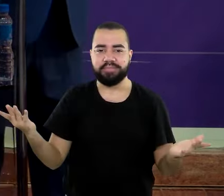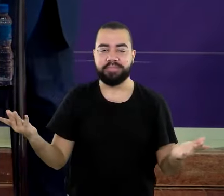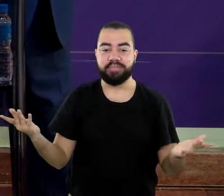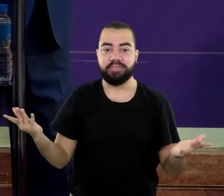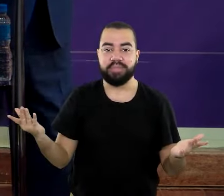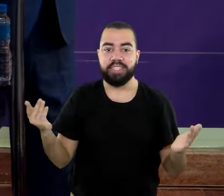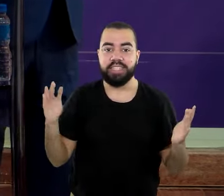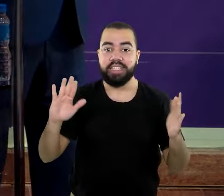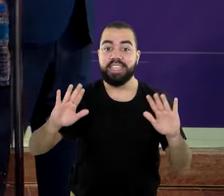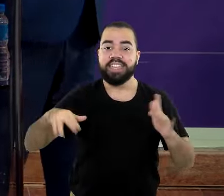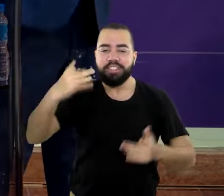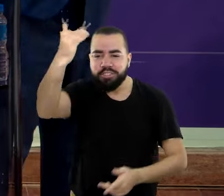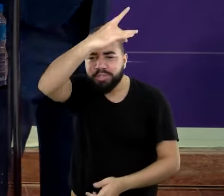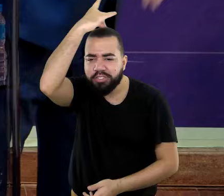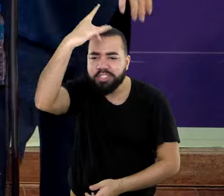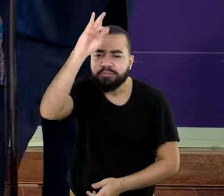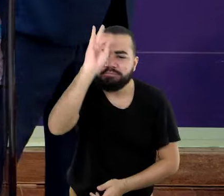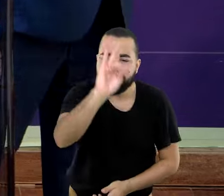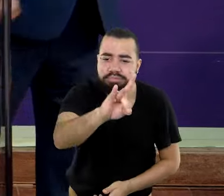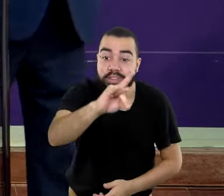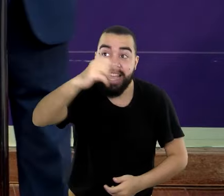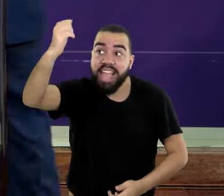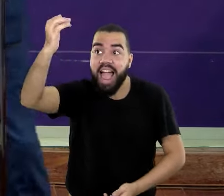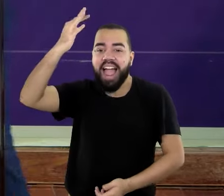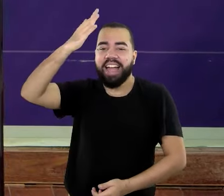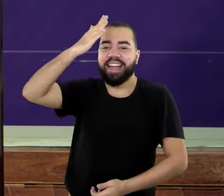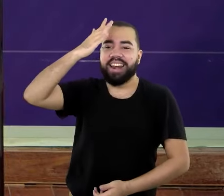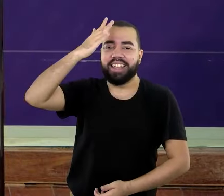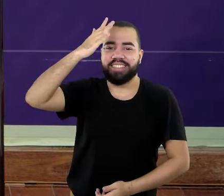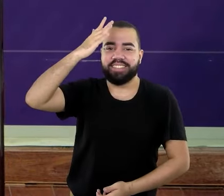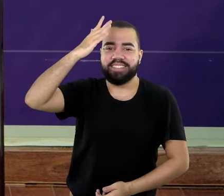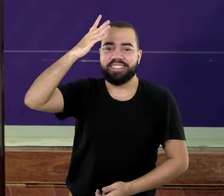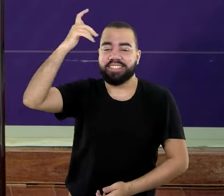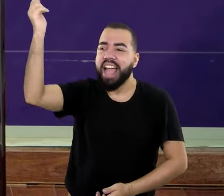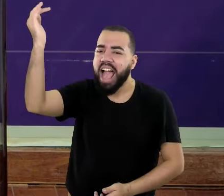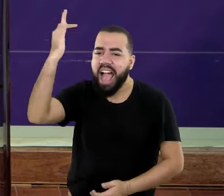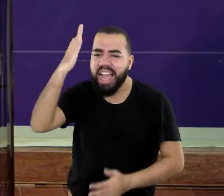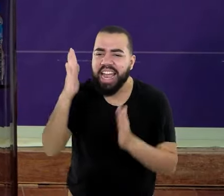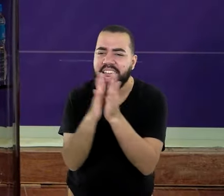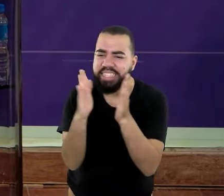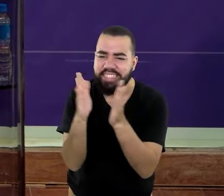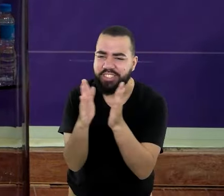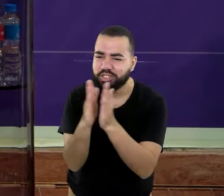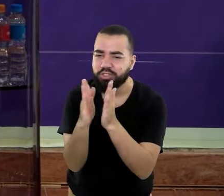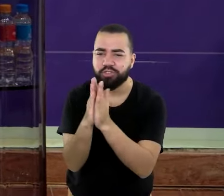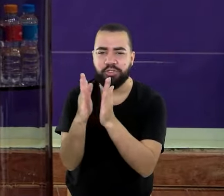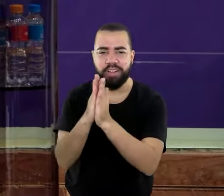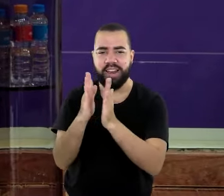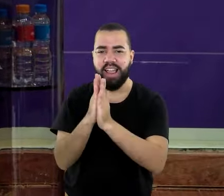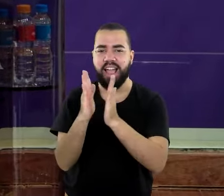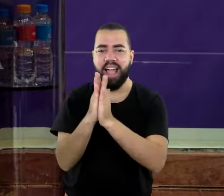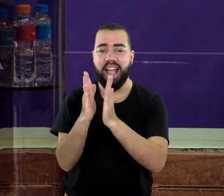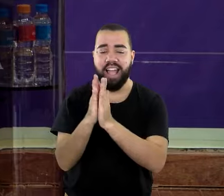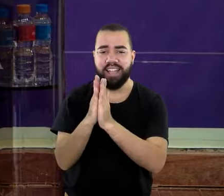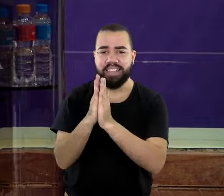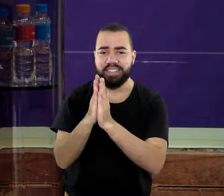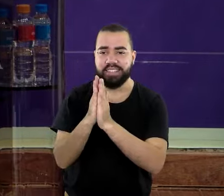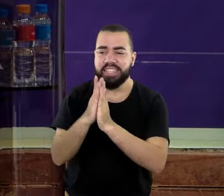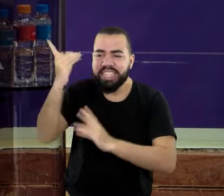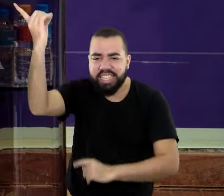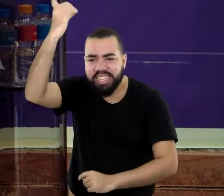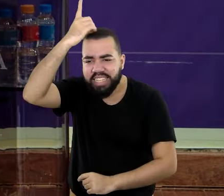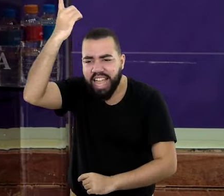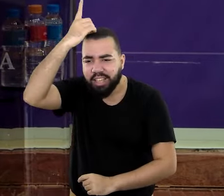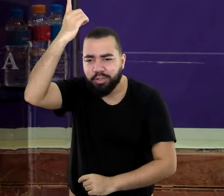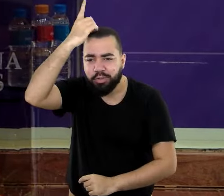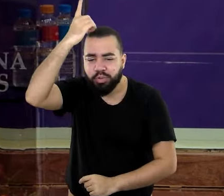E Ele dá graças de Deus. Dá graça de orar. Dá dom para que